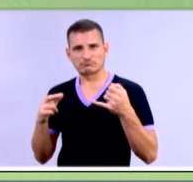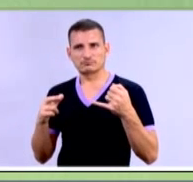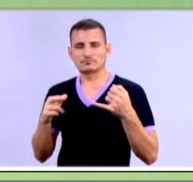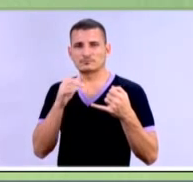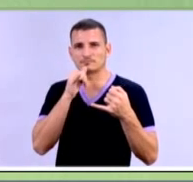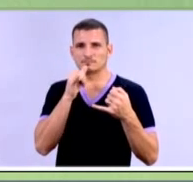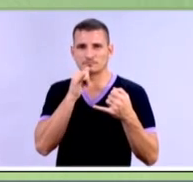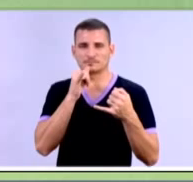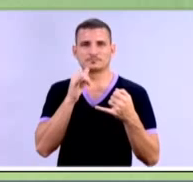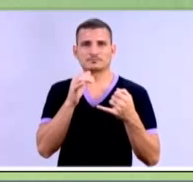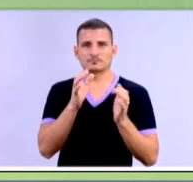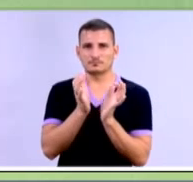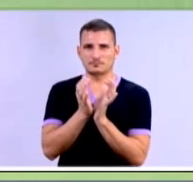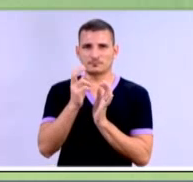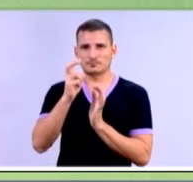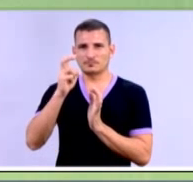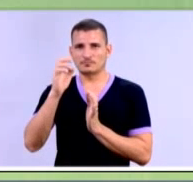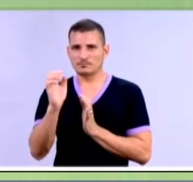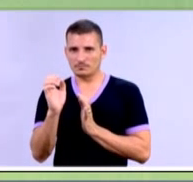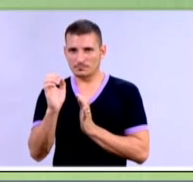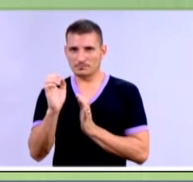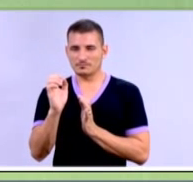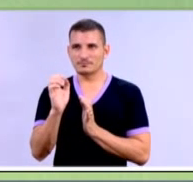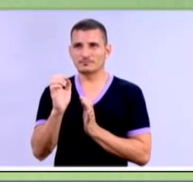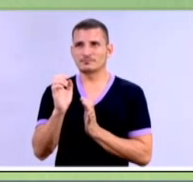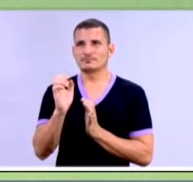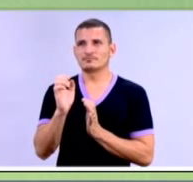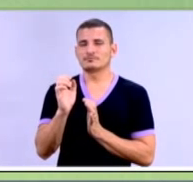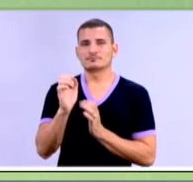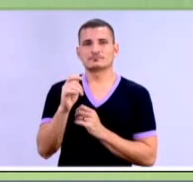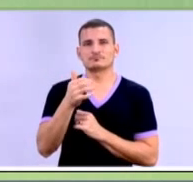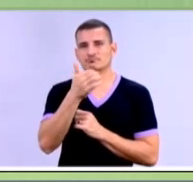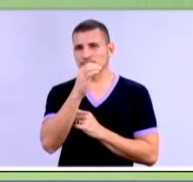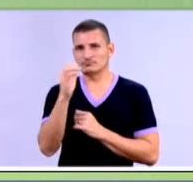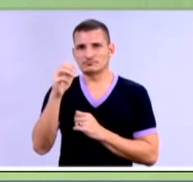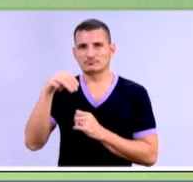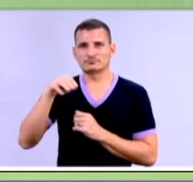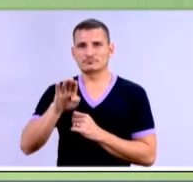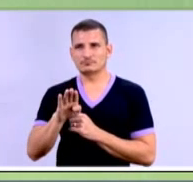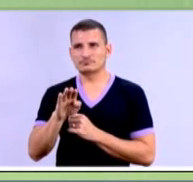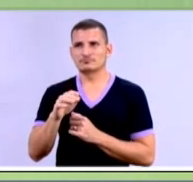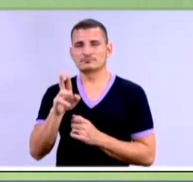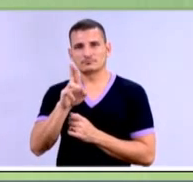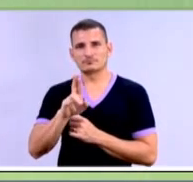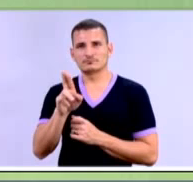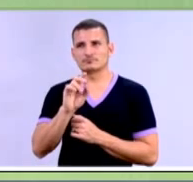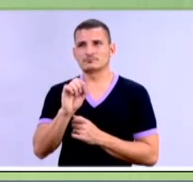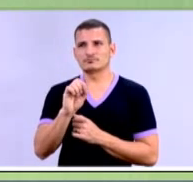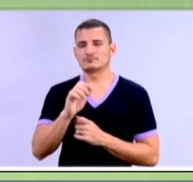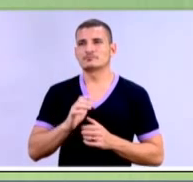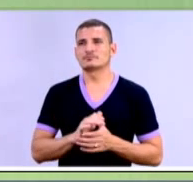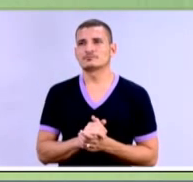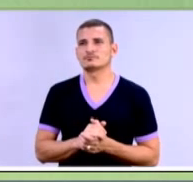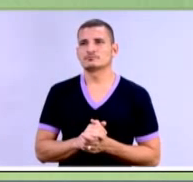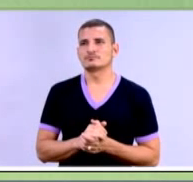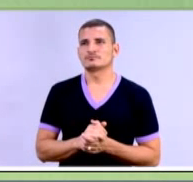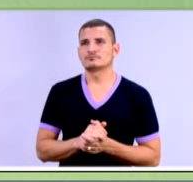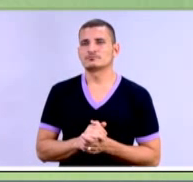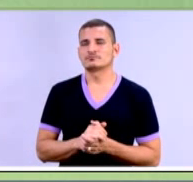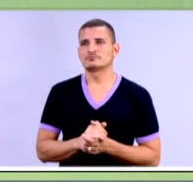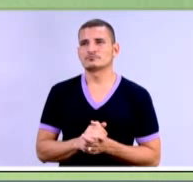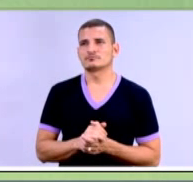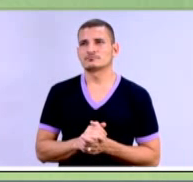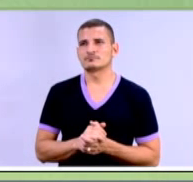cabo categoria 5E, até 100, falando em 100 megabits, ele vai usar o cabo par 1,